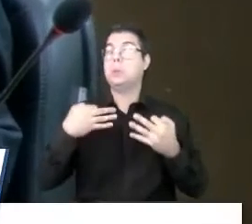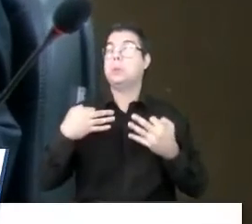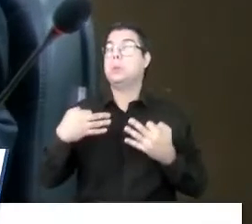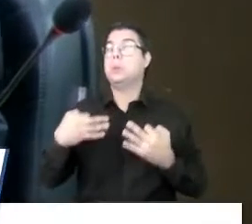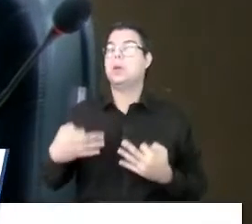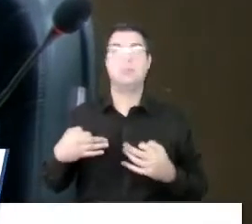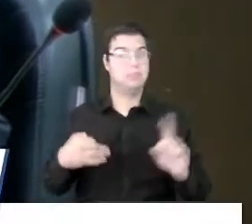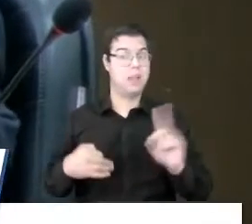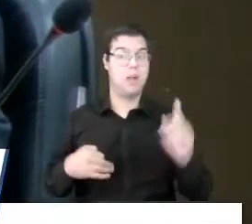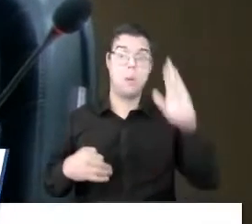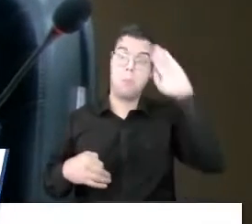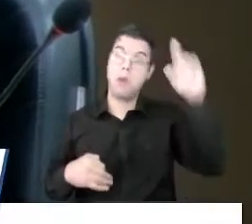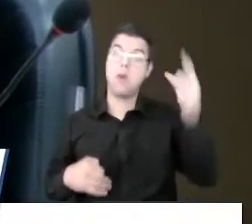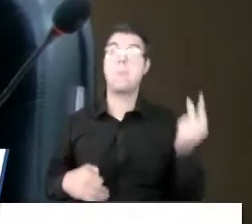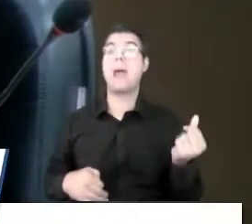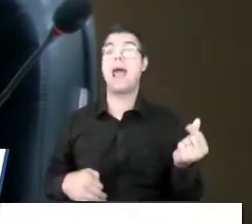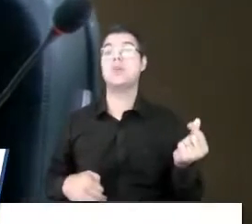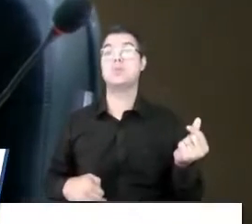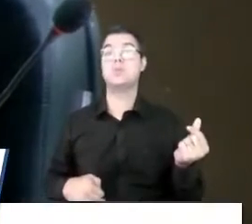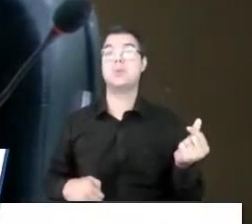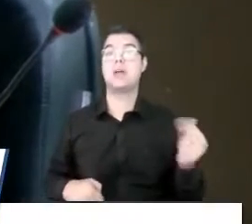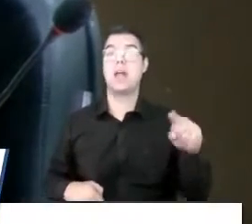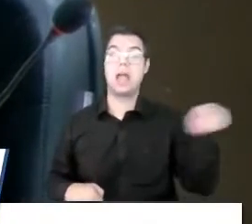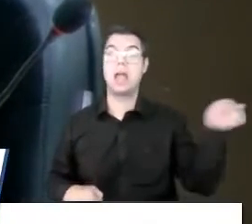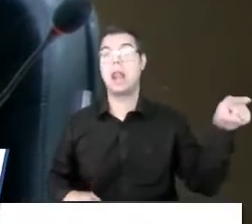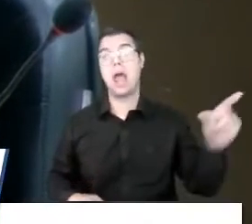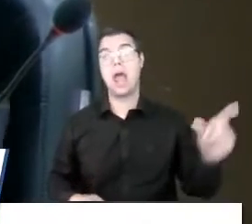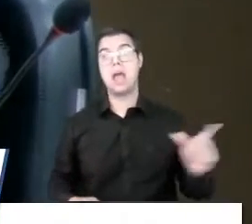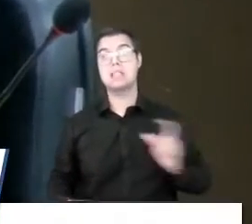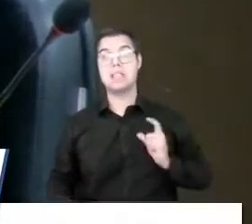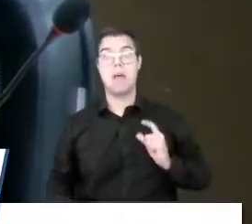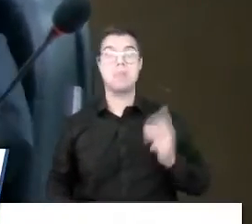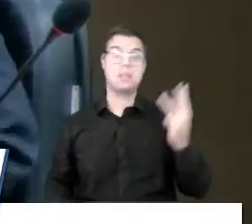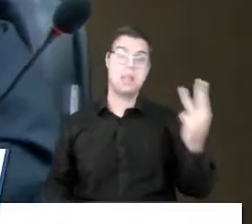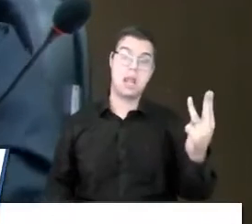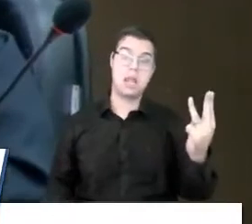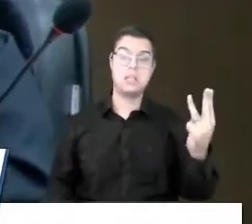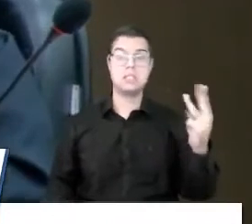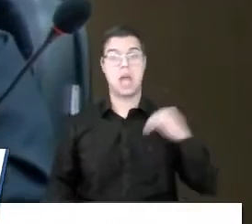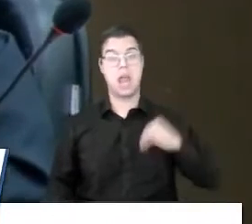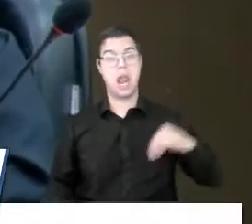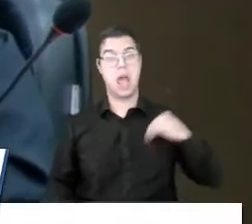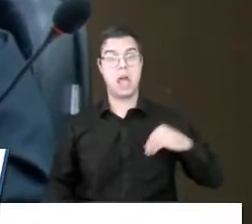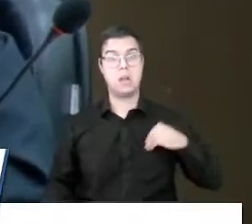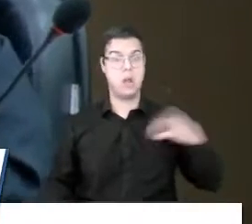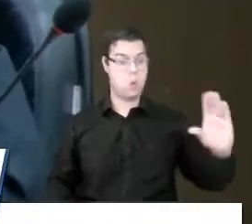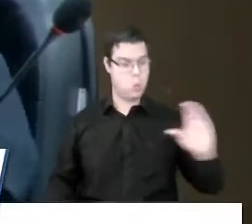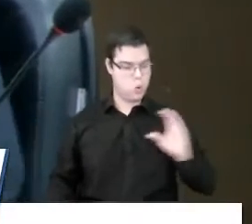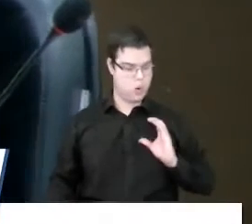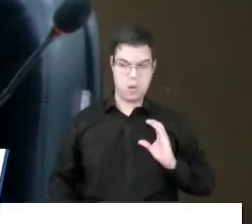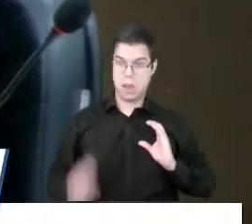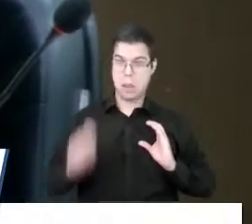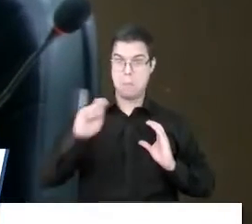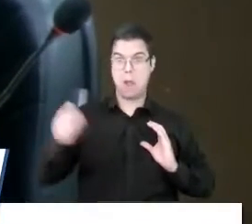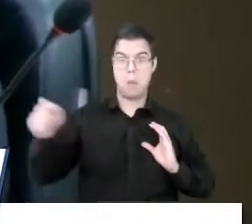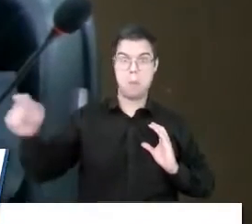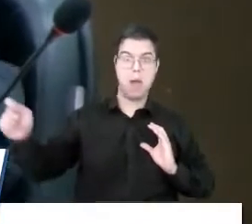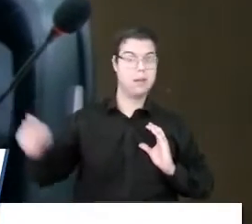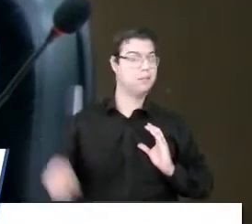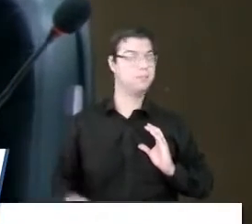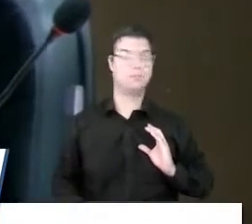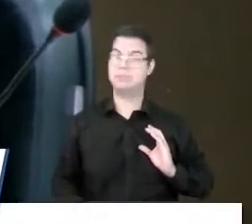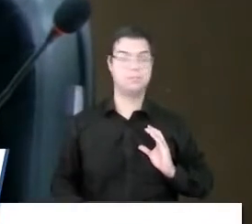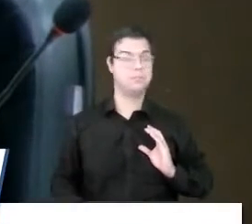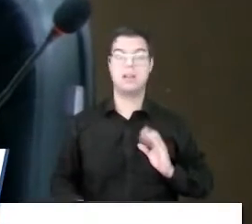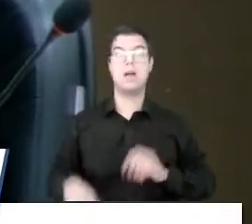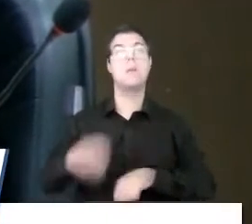preço. Aí o cara recebe dois, três salários lá, depois não paga o funcionário. Quem que vai ser solidário? A própria prefeitura, que vai